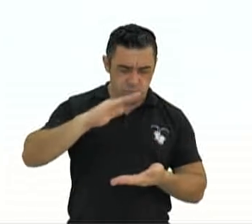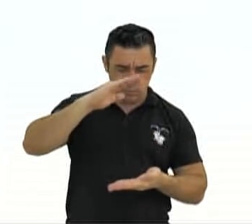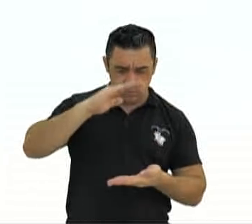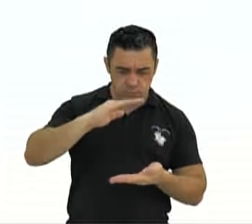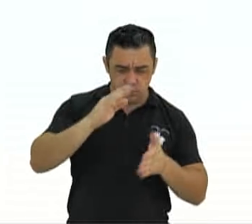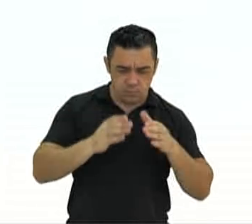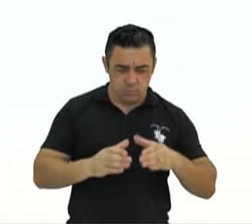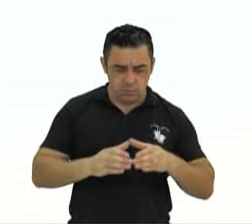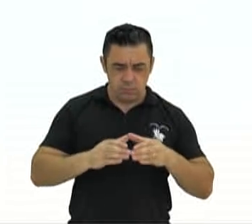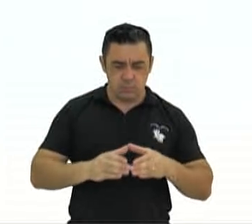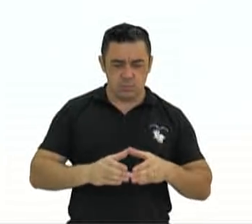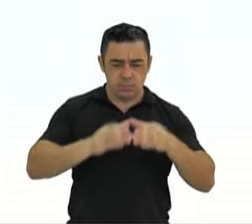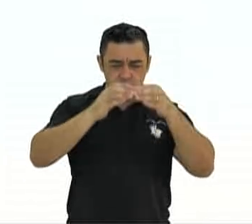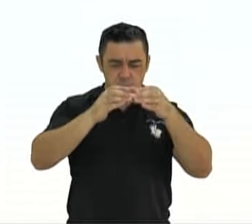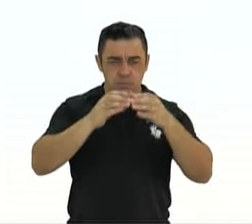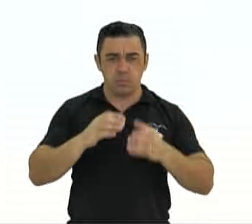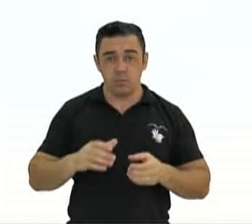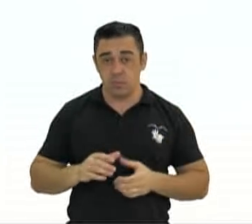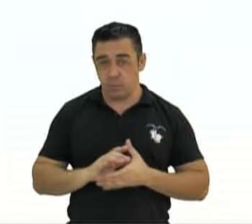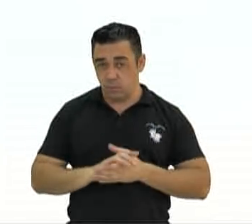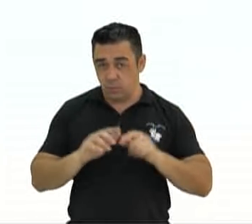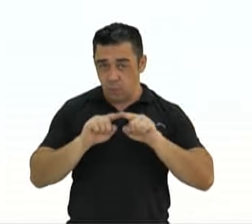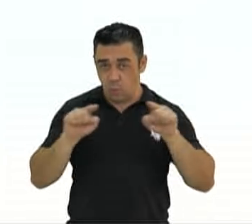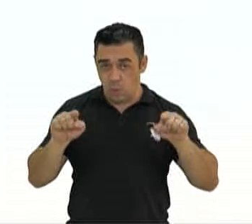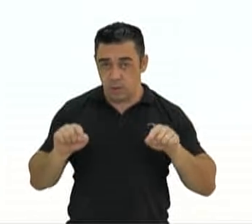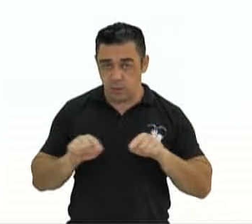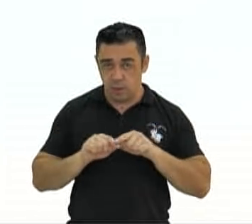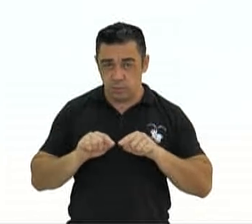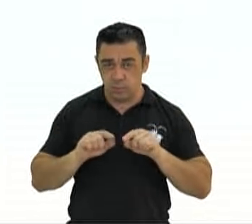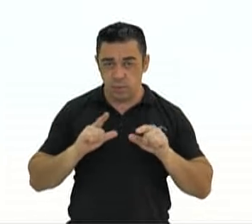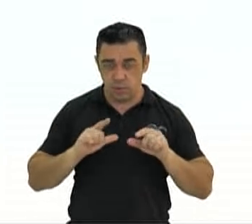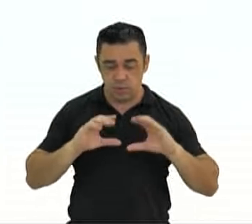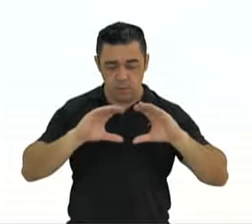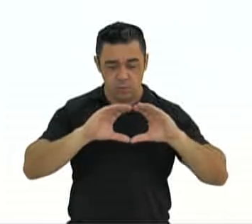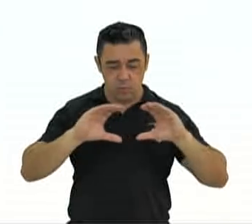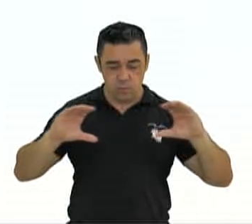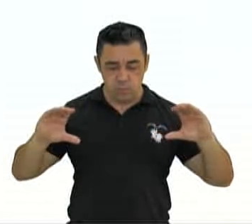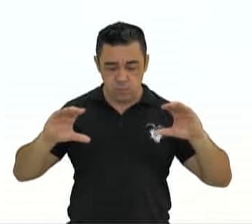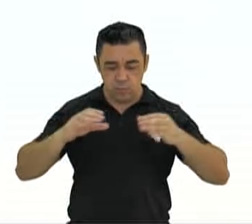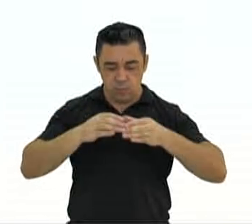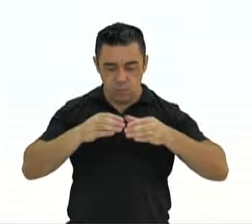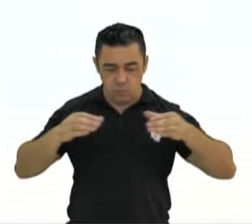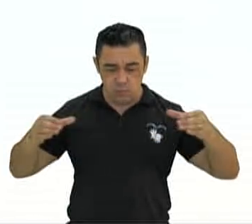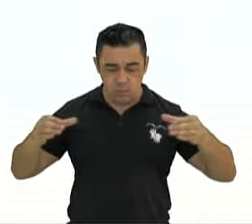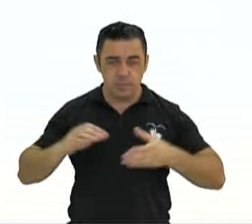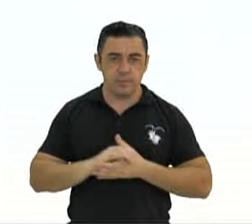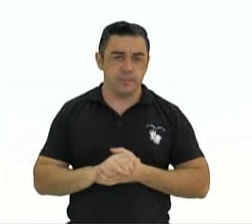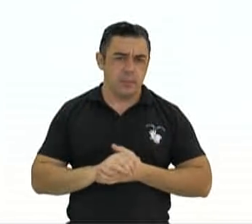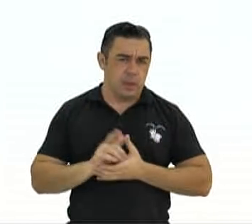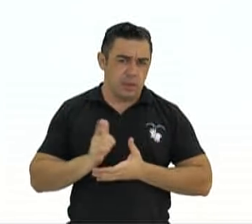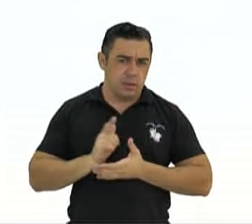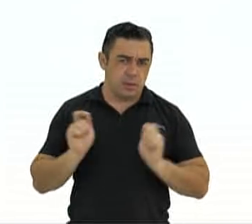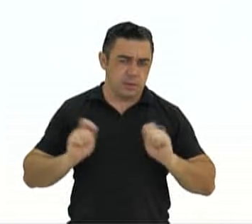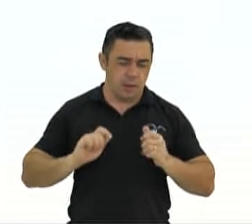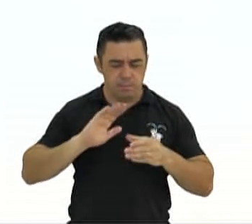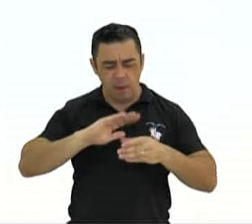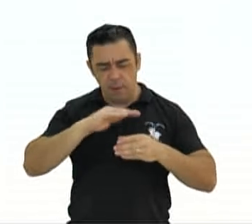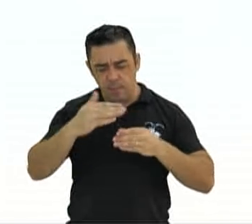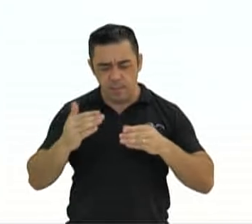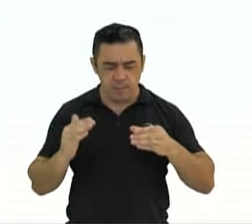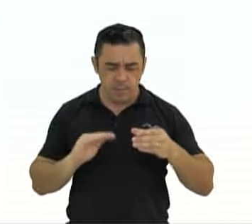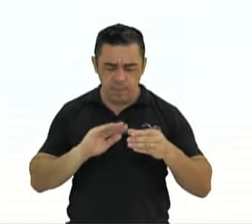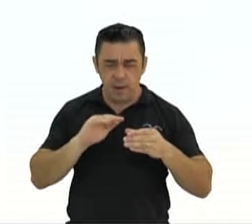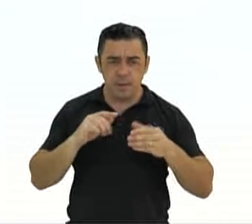nosso paralelepípedo. Para que a mesma fique renovada e sirva de peso de porta, mas